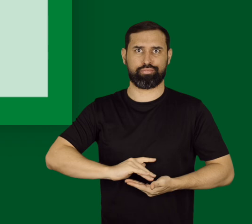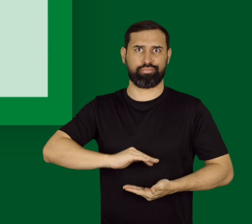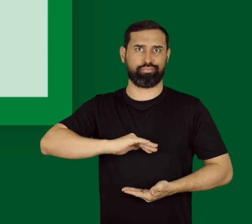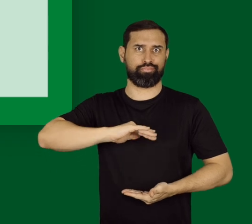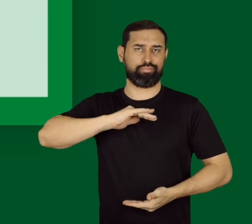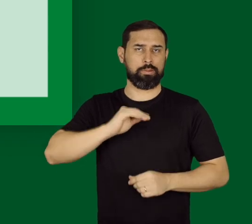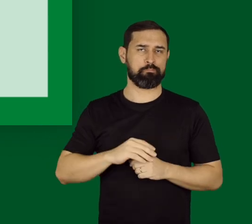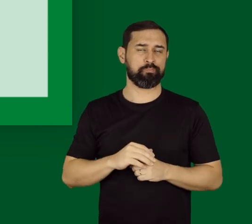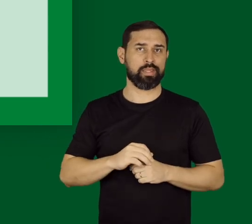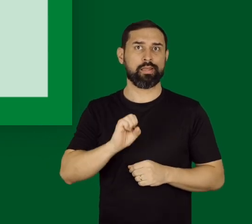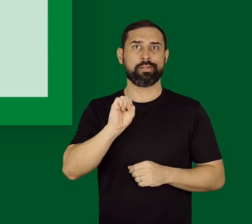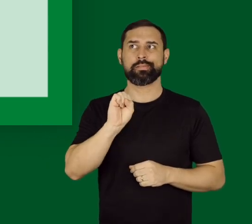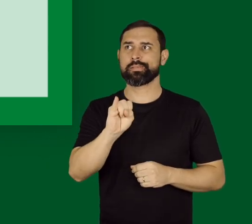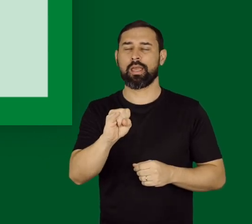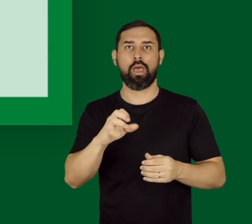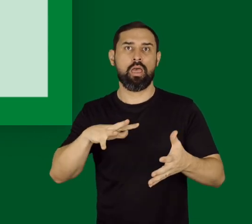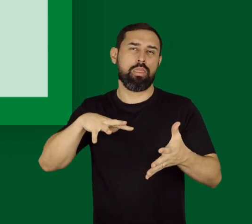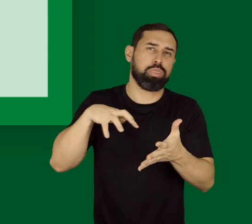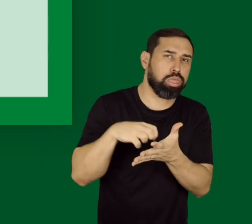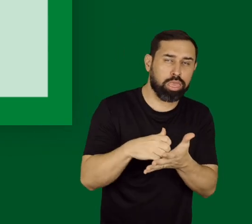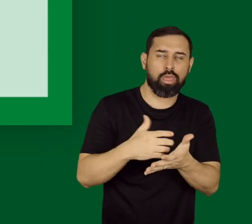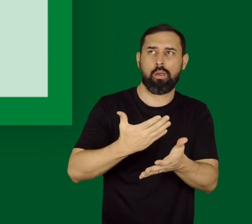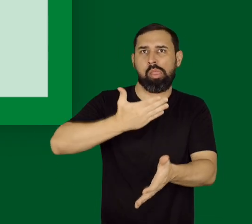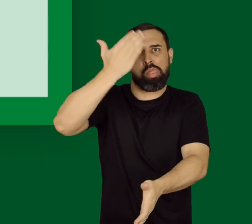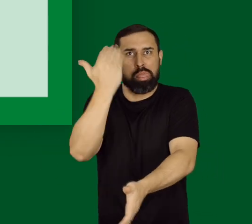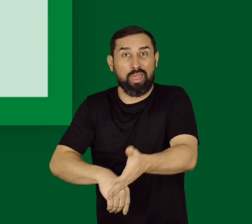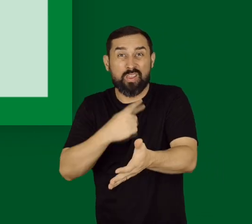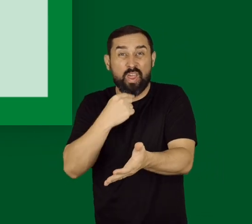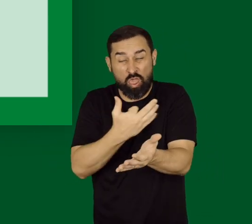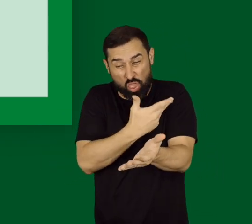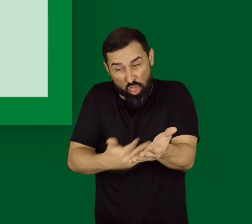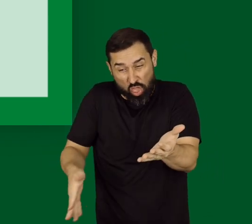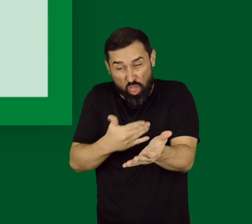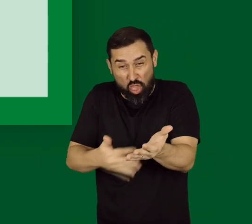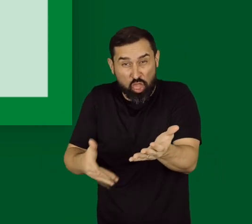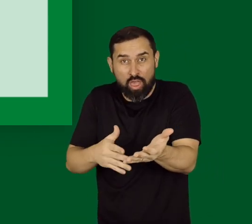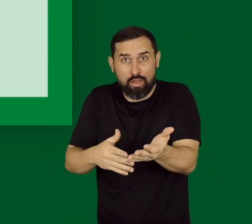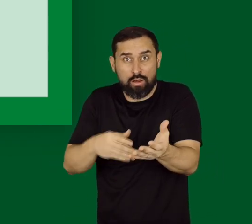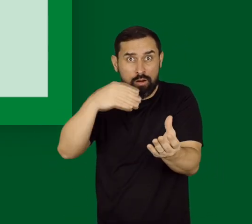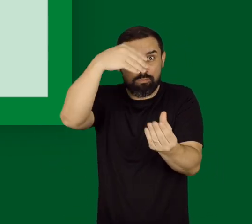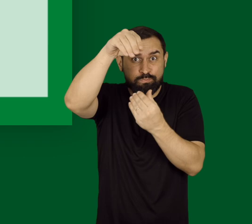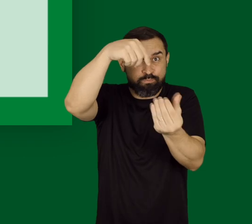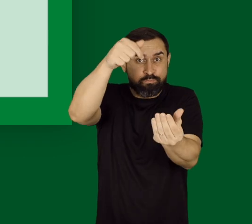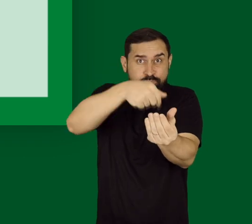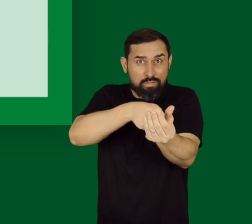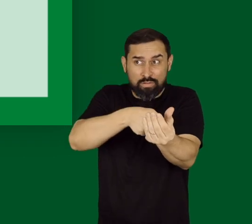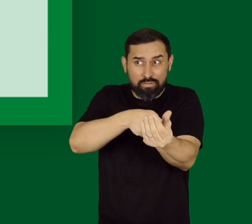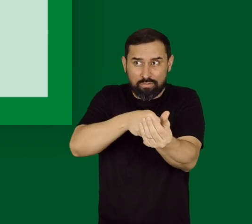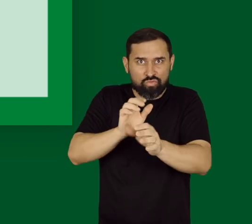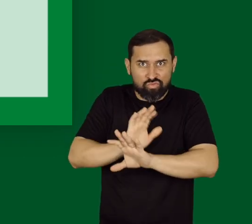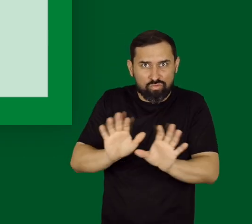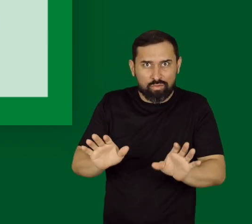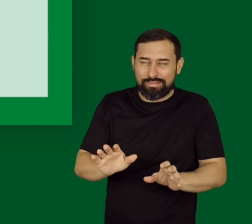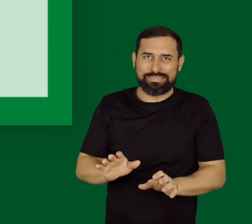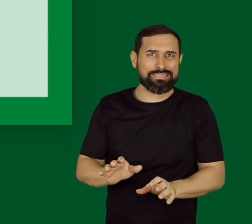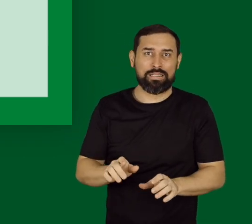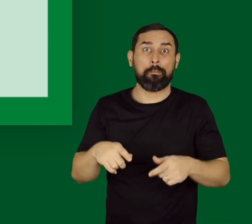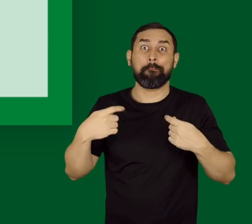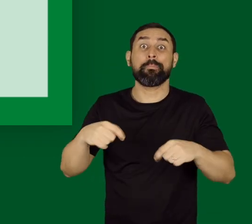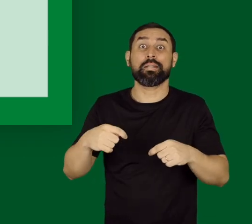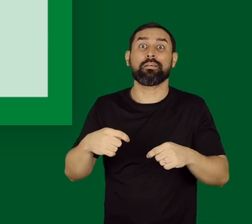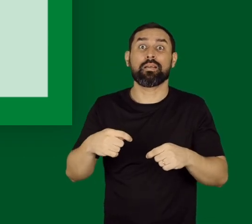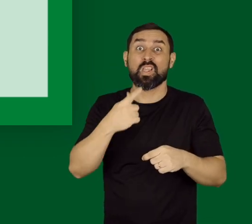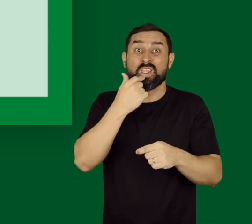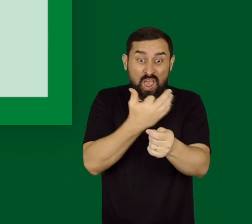para vocês, é a expansão volumétrica. No choque por trauma, por perda sanguínea, não é só isso. A gente tem